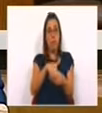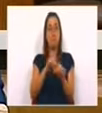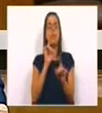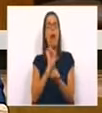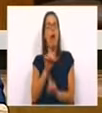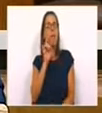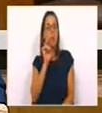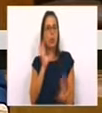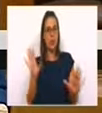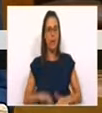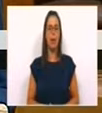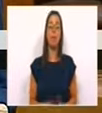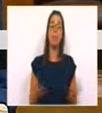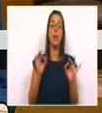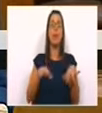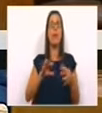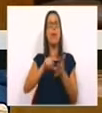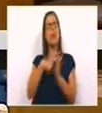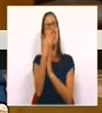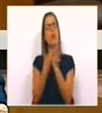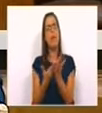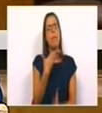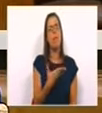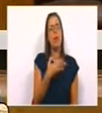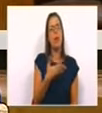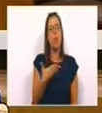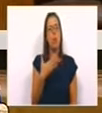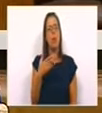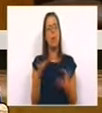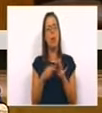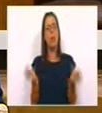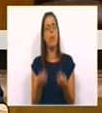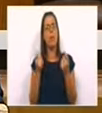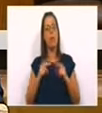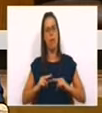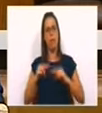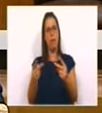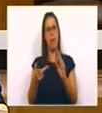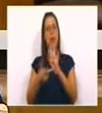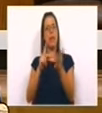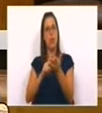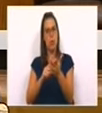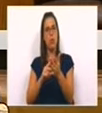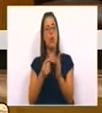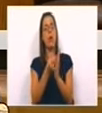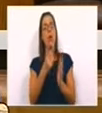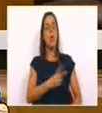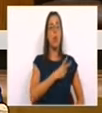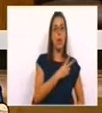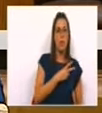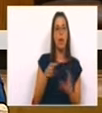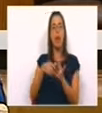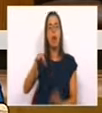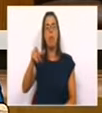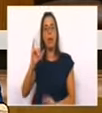a sua proteção. Finalmente, o projeto de resolução 1071, relativo à promoção da transferência de tecnologia entre as universidades e